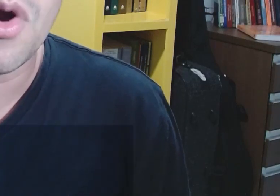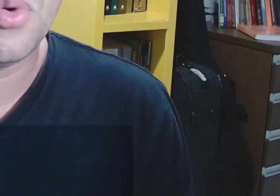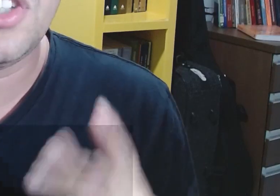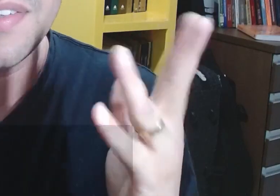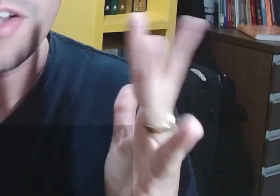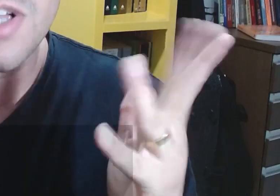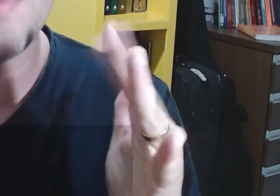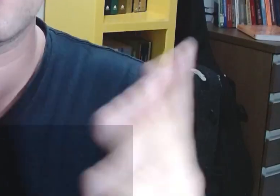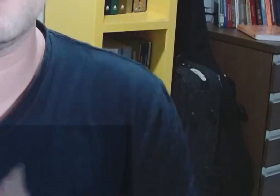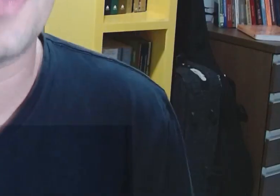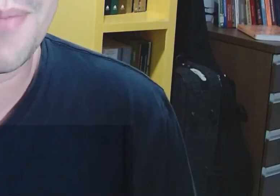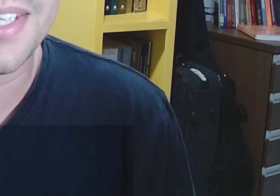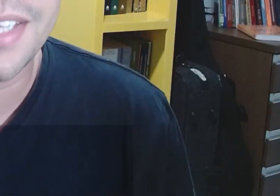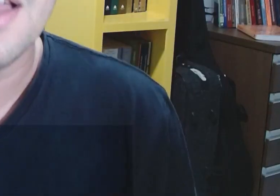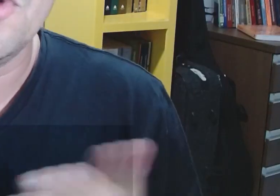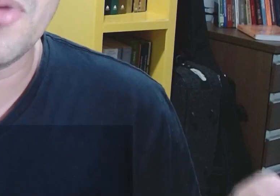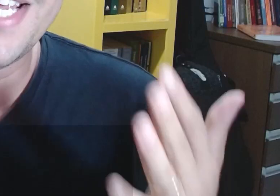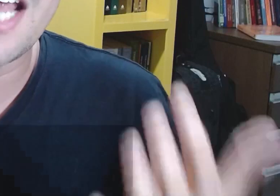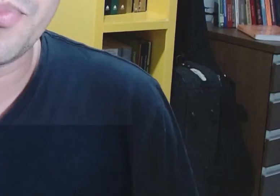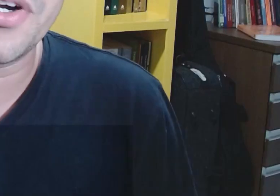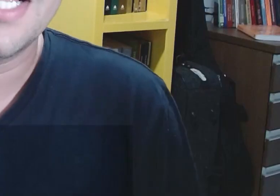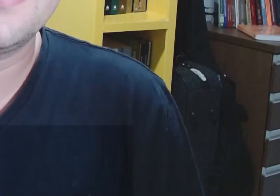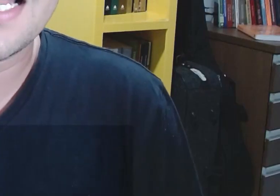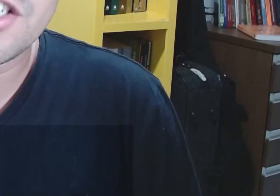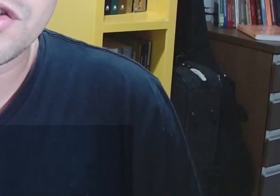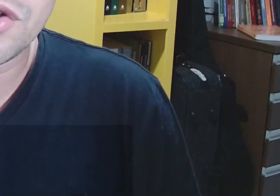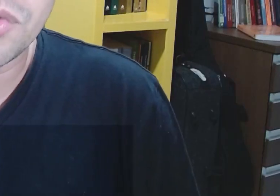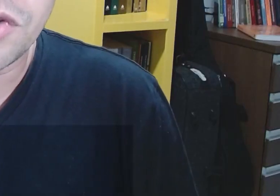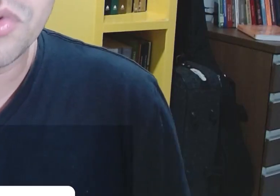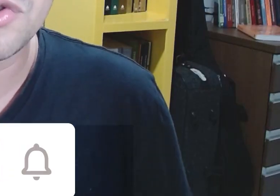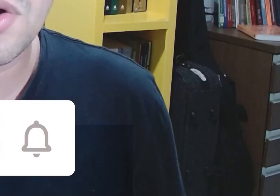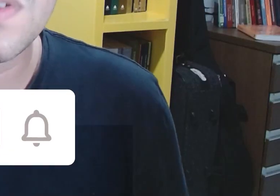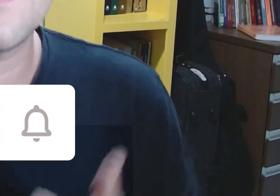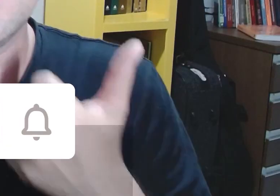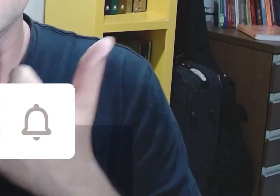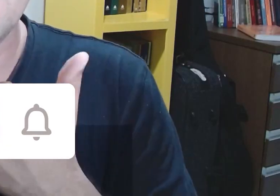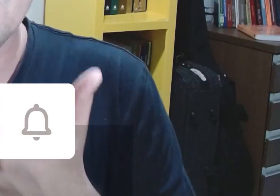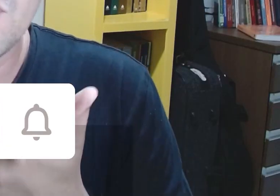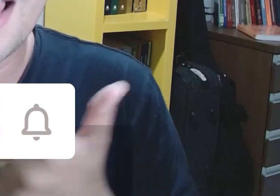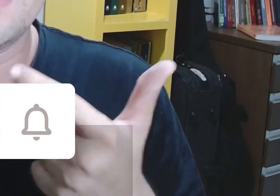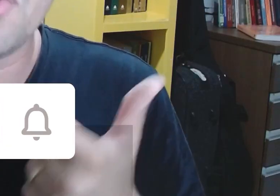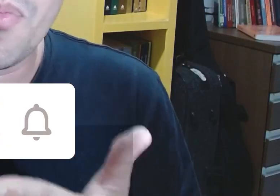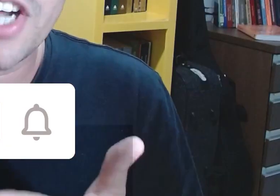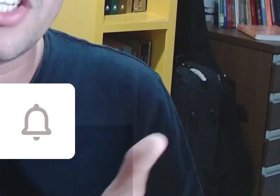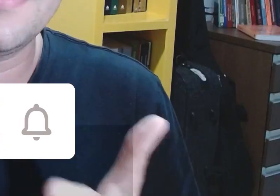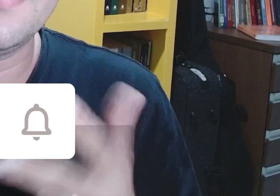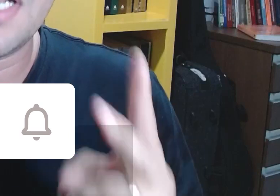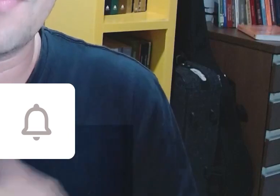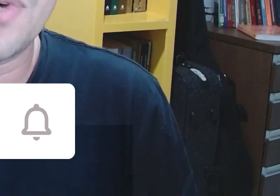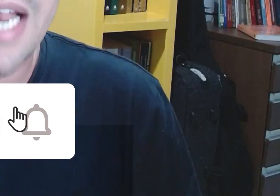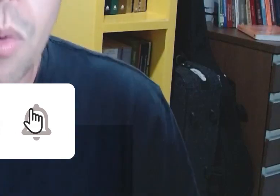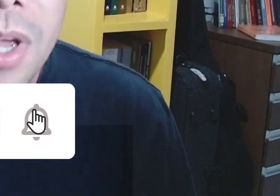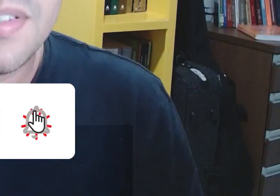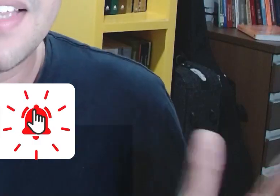possível, utilizando as suas mãos como ferramenta. Muito obrigado por estar assistindo nosso conteúdo. Só não esqueça, deixe o seu like, compartilhe e se